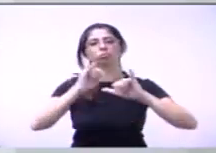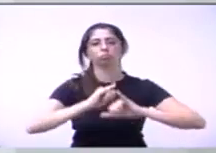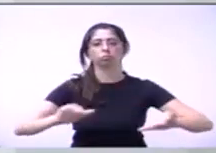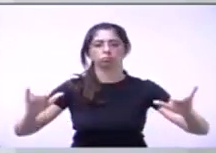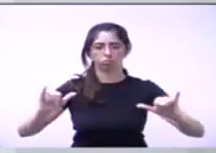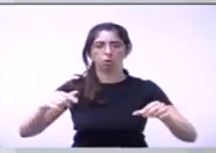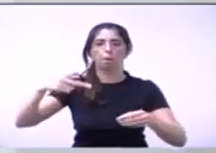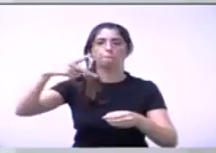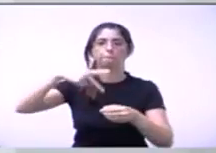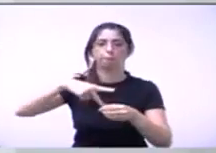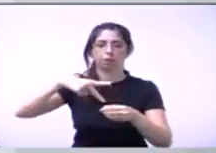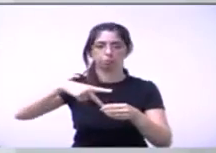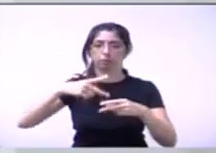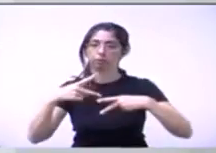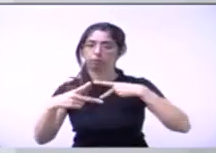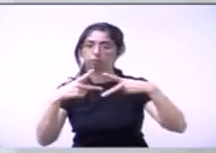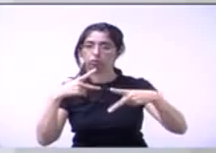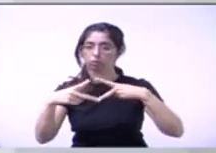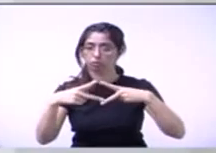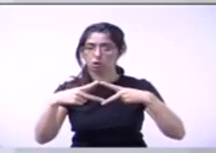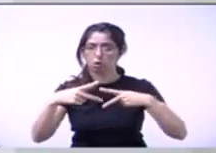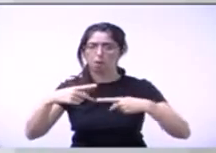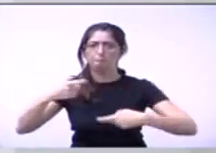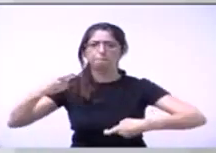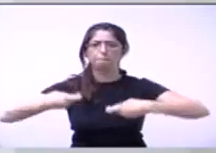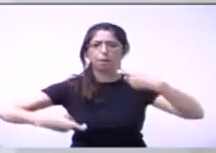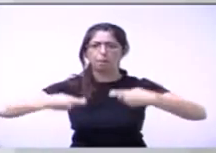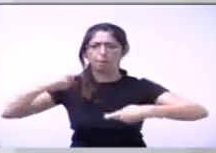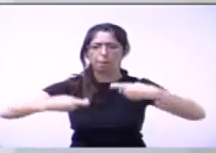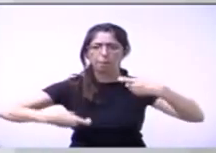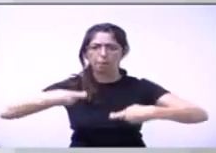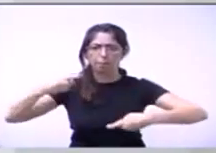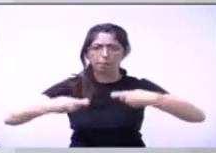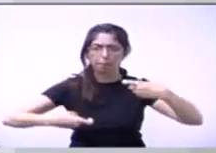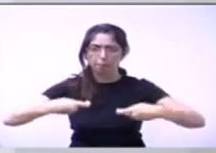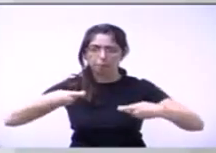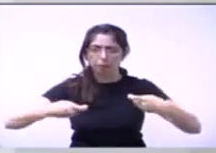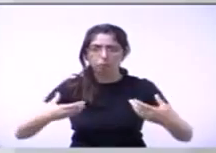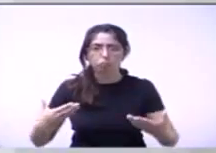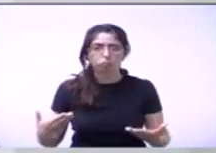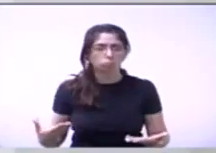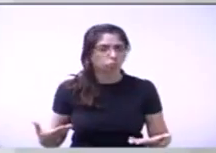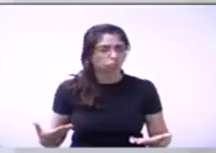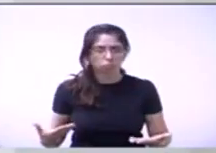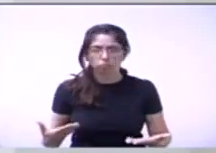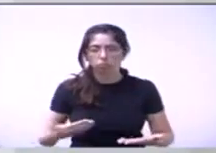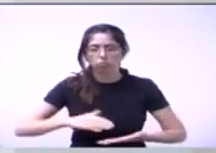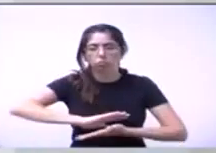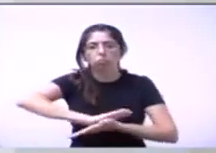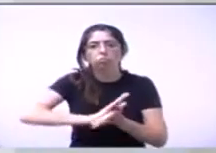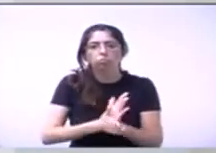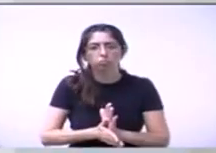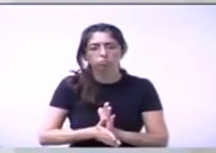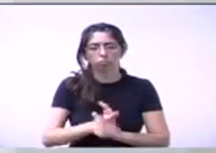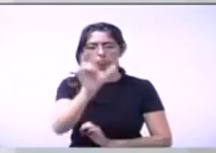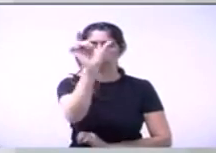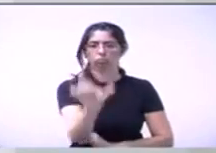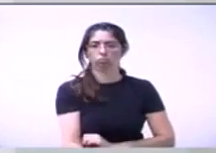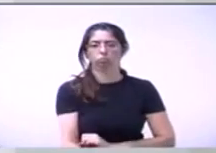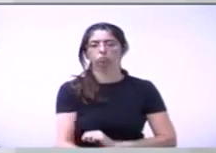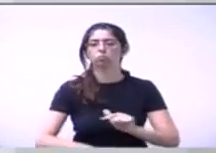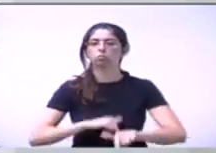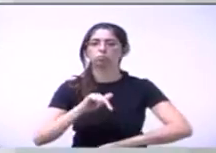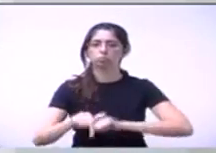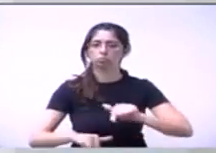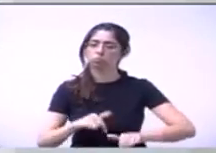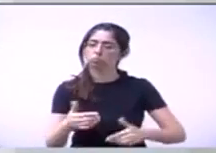de São José provocou tiroteio e feriu vários trabalhadores. Além disso, na última semana, trabalhadores que eu estou vendo